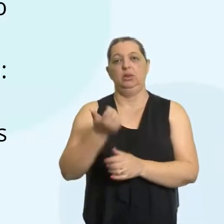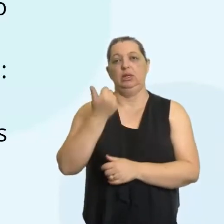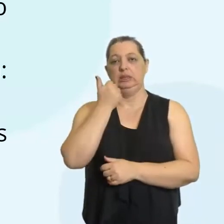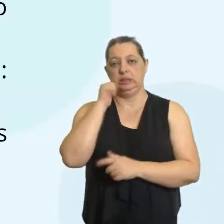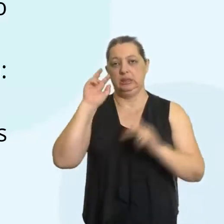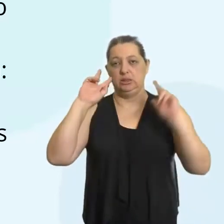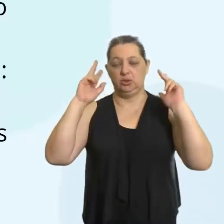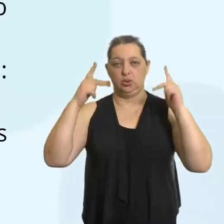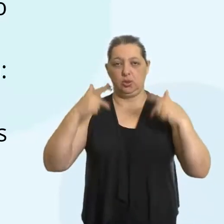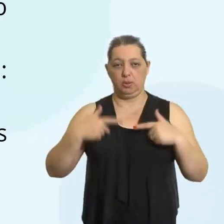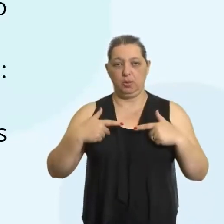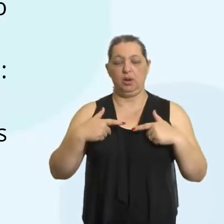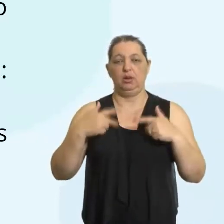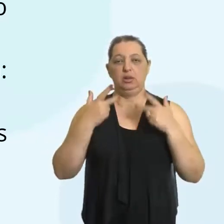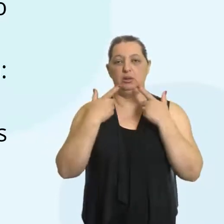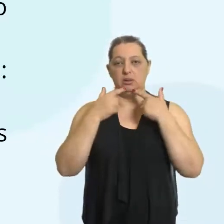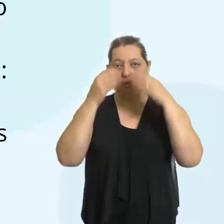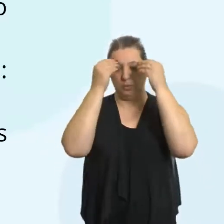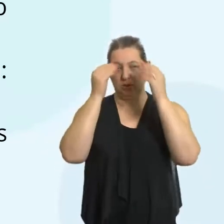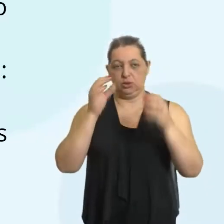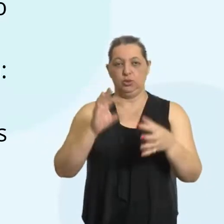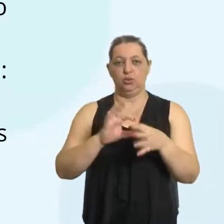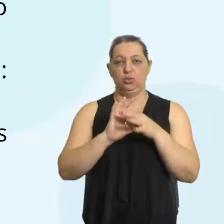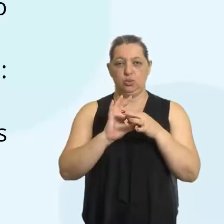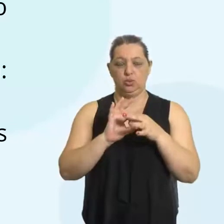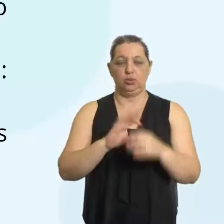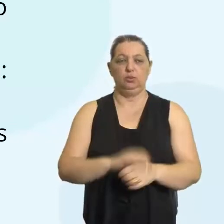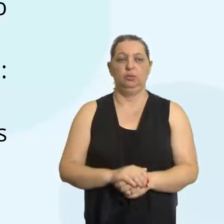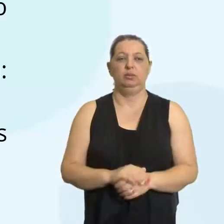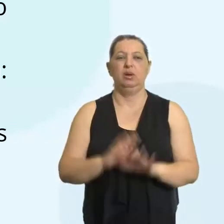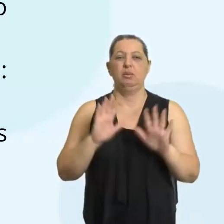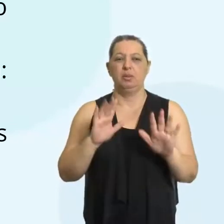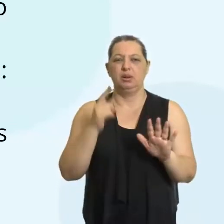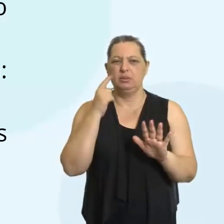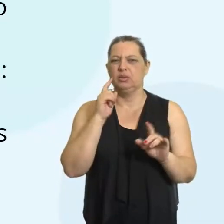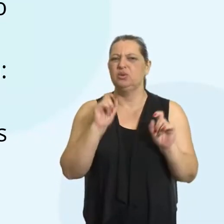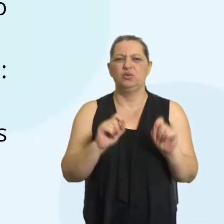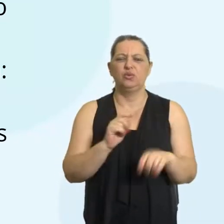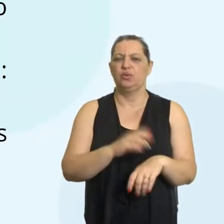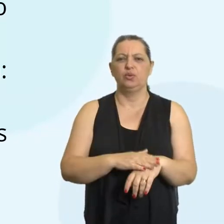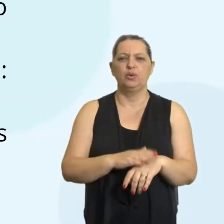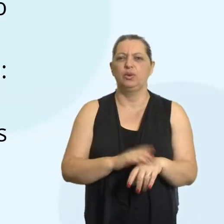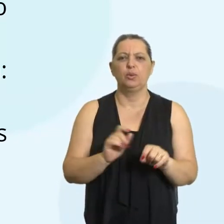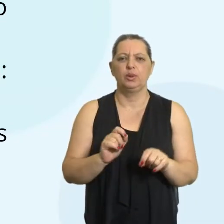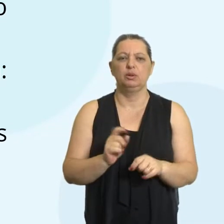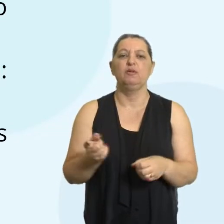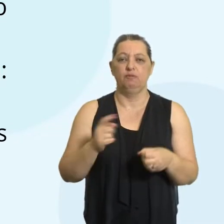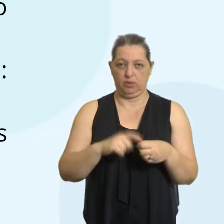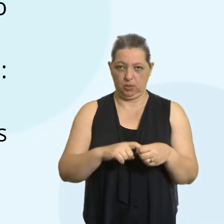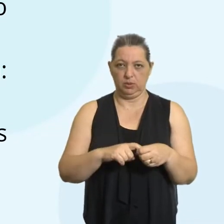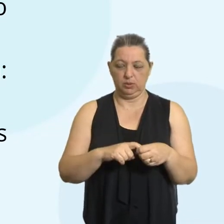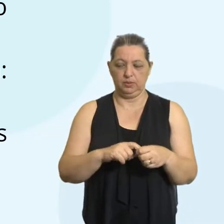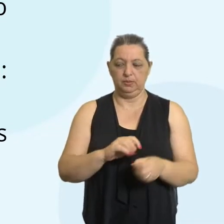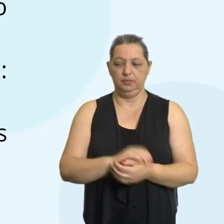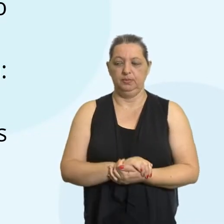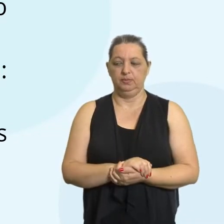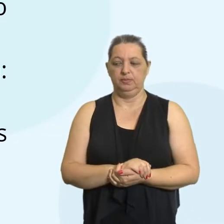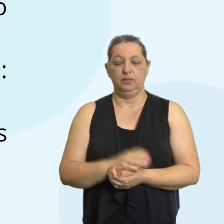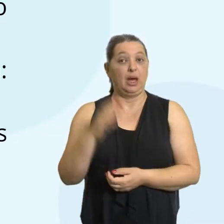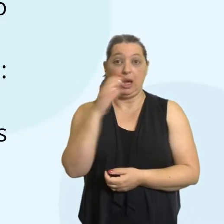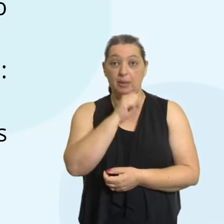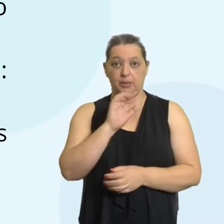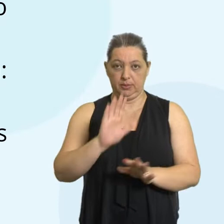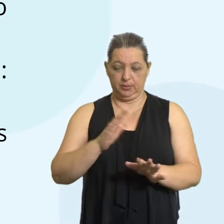primeira unidade curricular ela vai chamar tradições eles culturais peraí do que você tá falando vamos voltar um pouco você tá muito